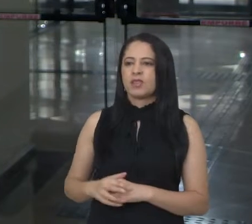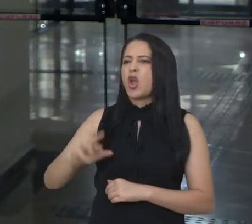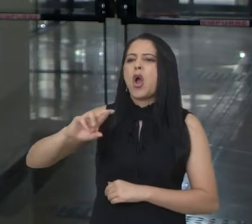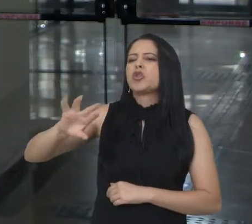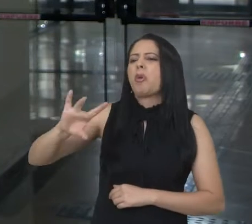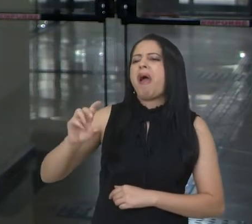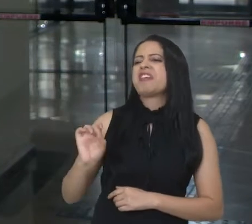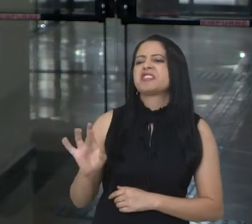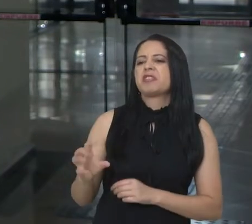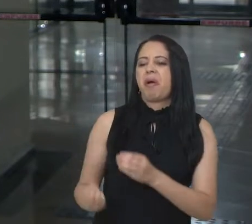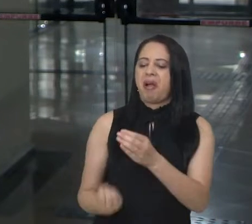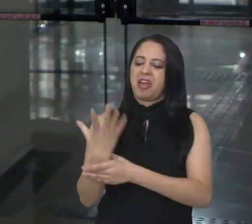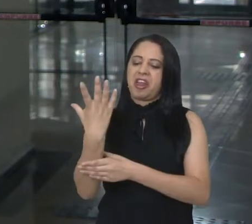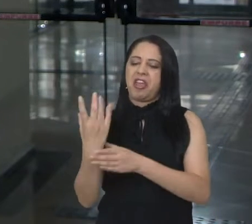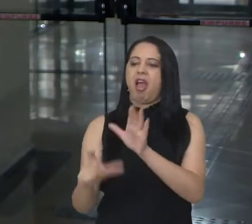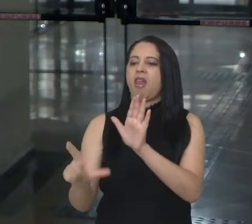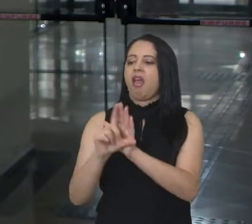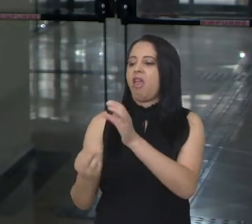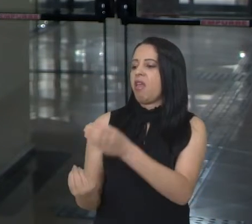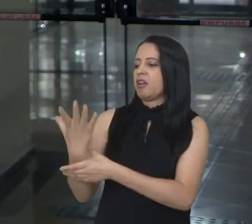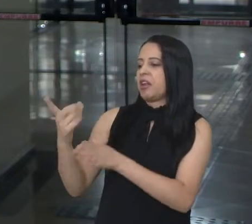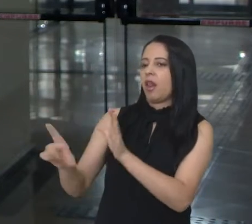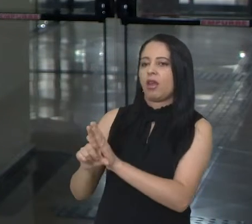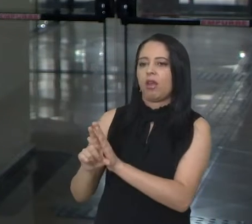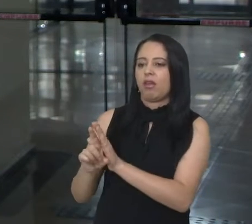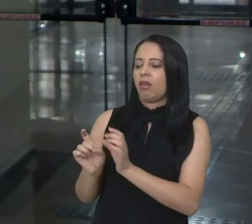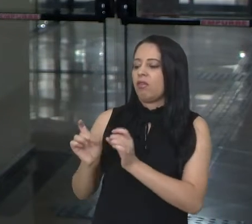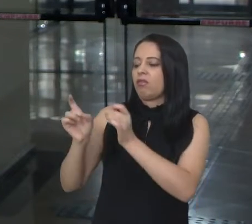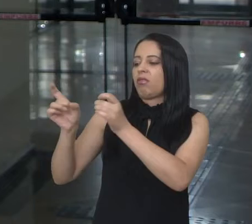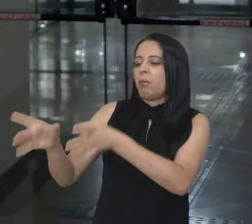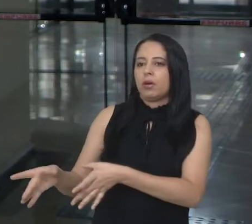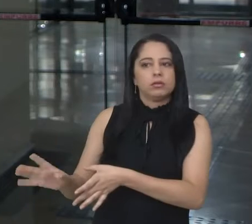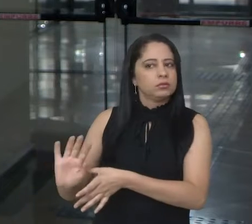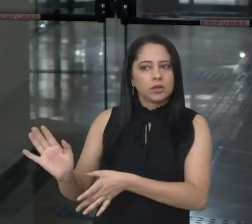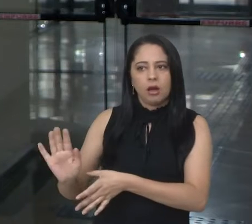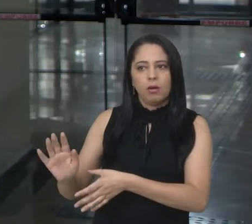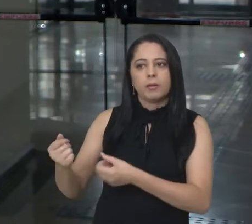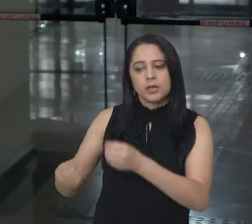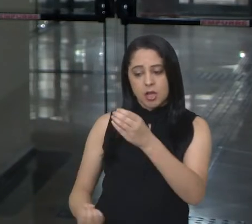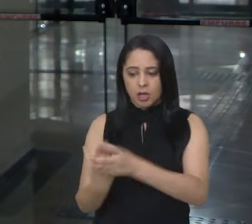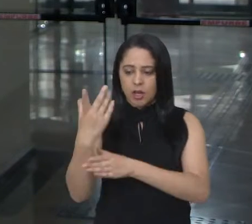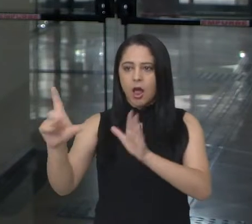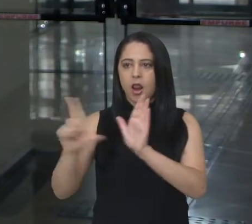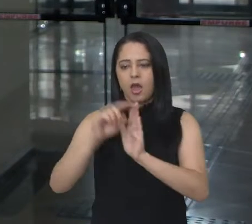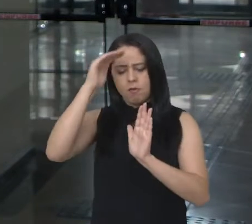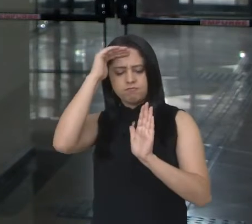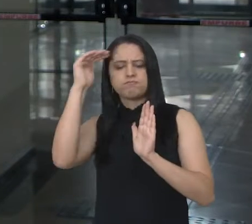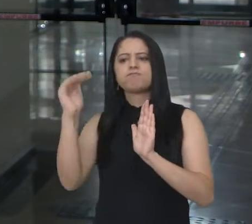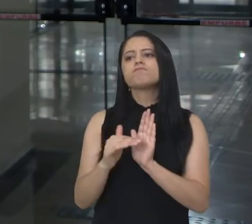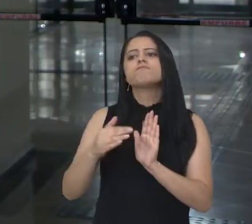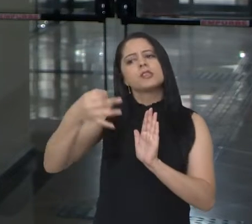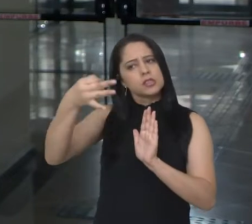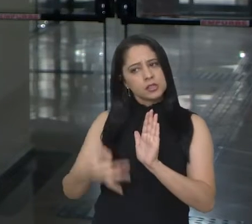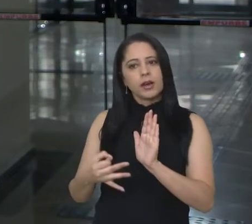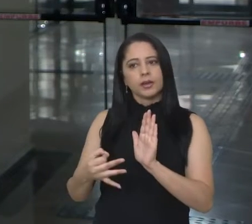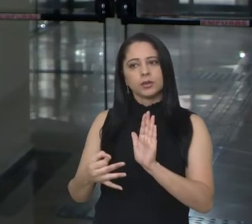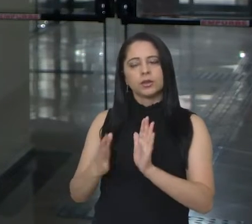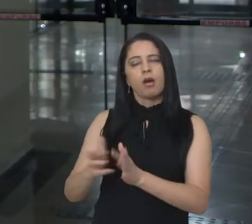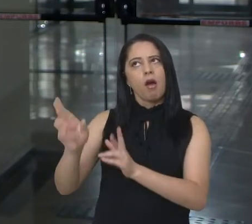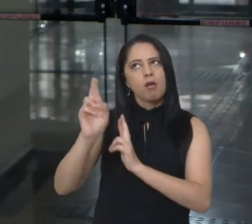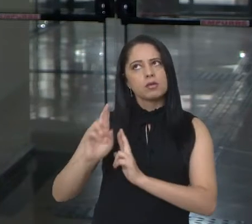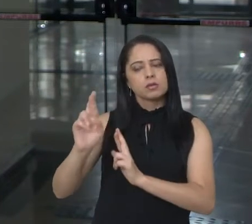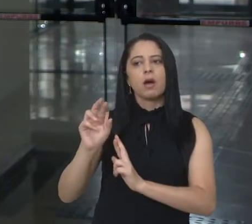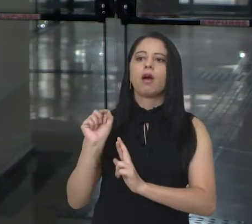lei, porque as leis não podem ficar na gaveta, as leis têm que ser cumpridas. Então, eu espero que daqui a 180 dias, as pessoas